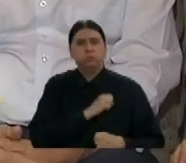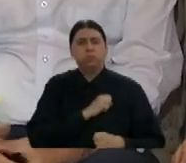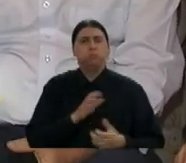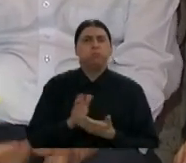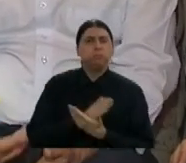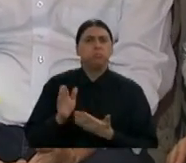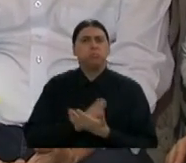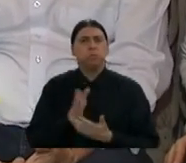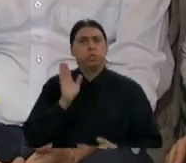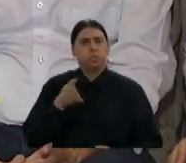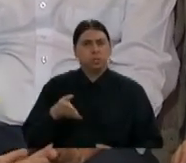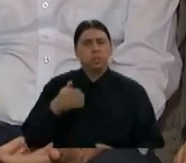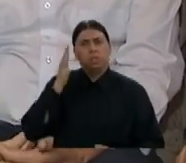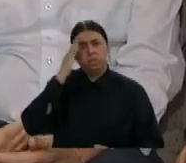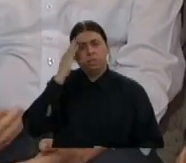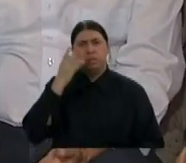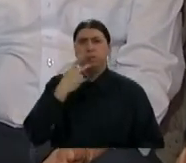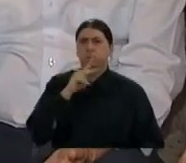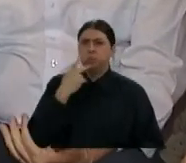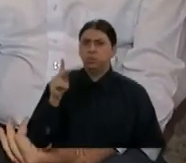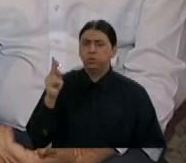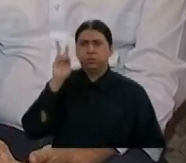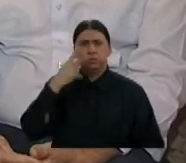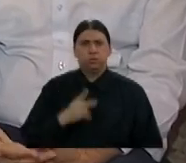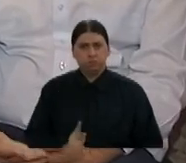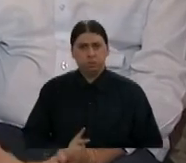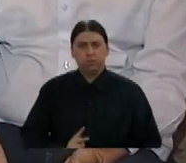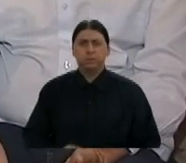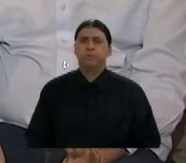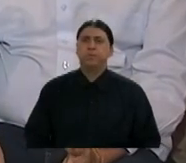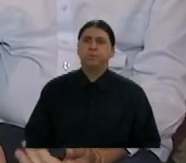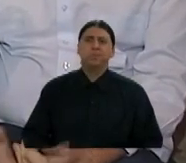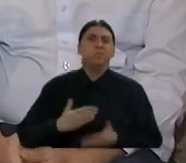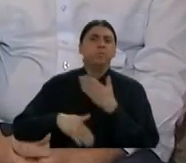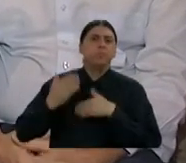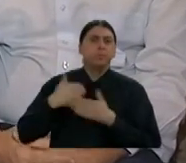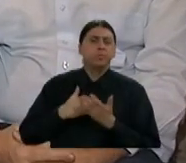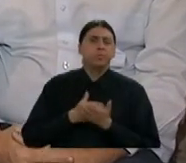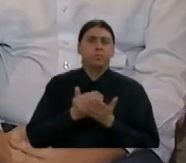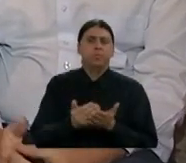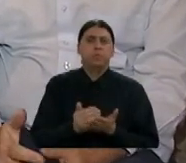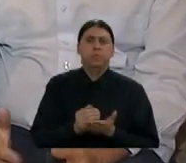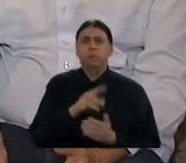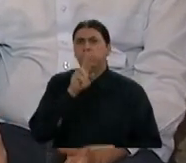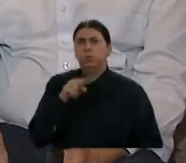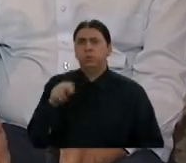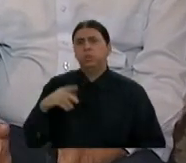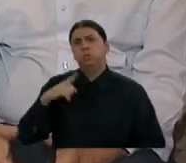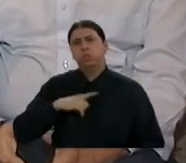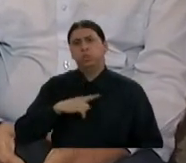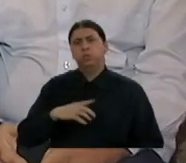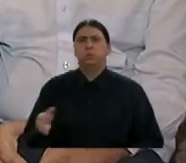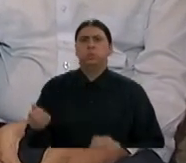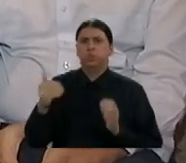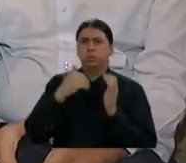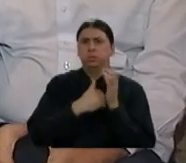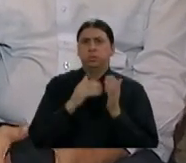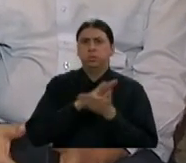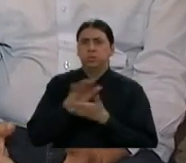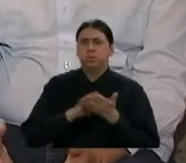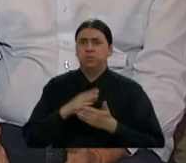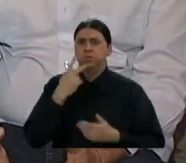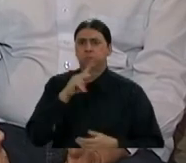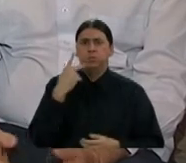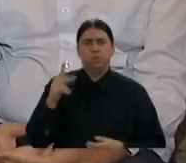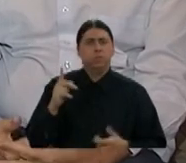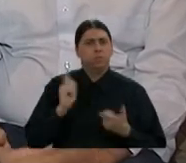já saiba sua história desde o início a gente nunca escondeu nada até porque nem